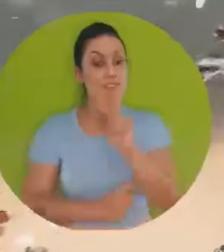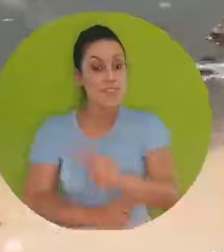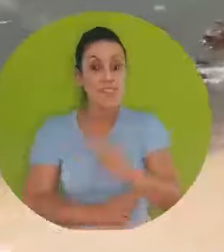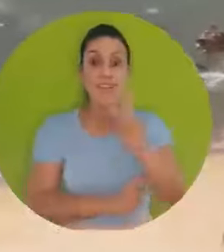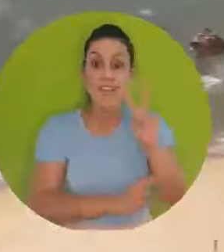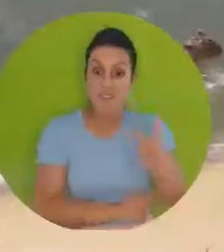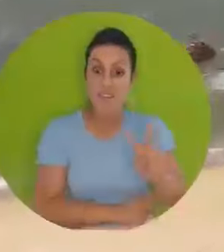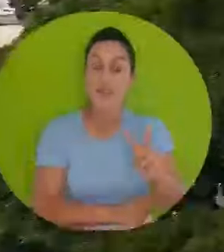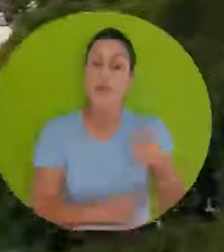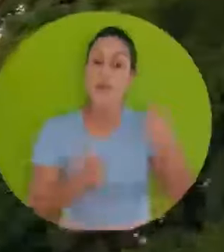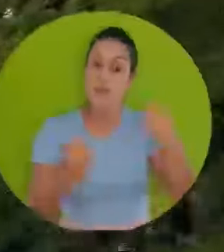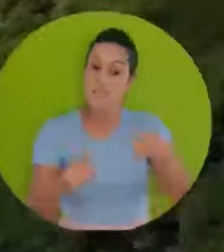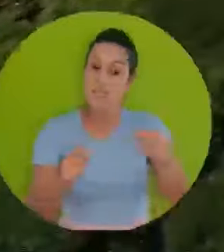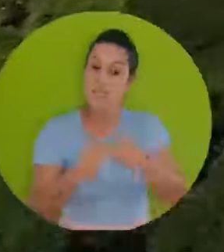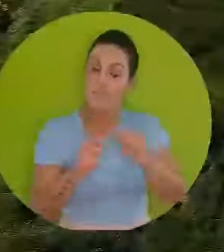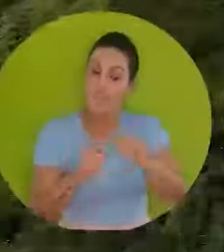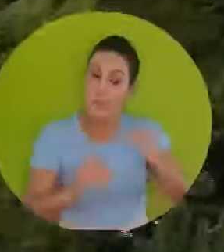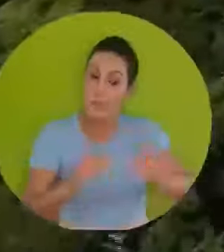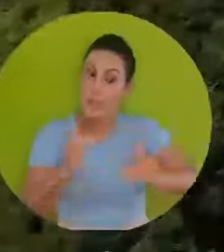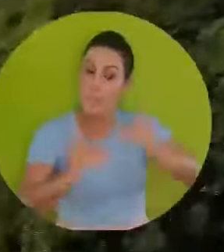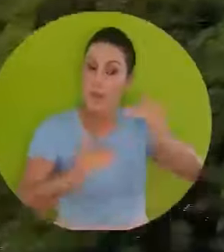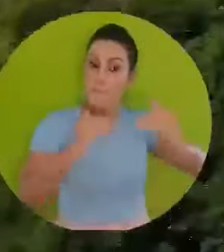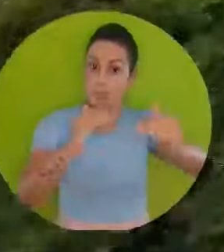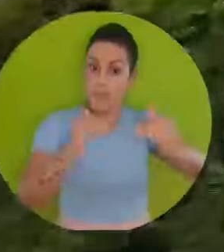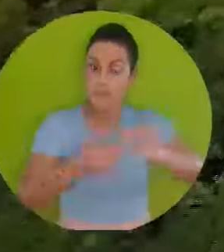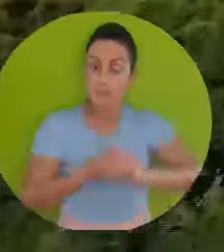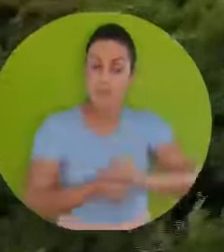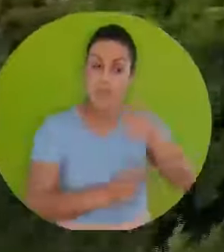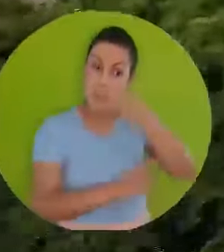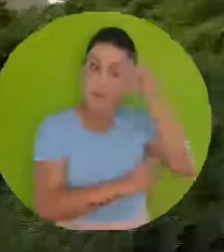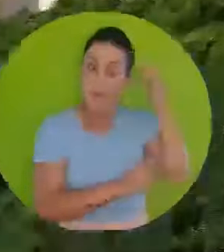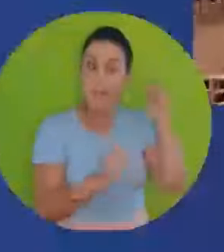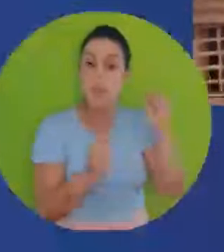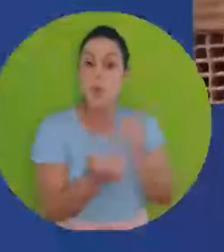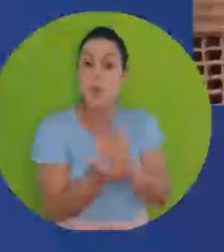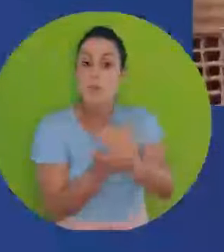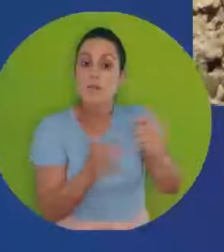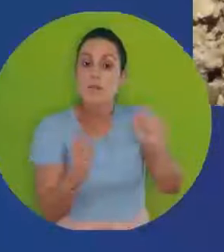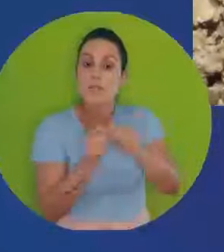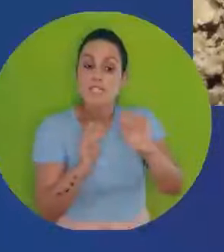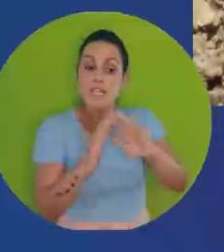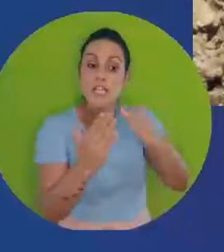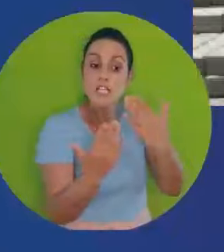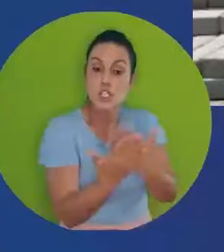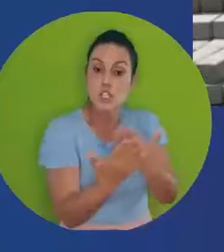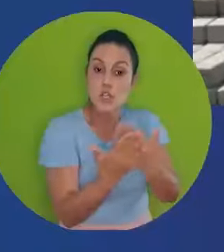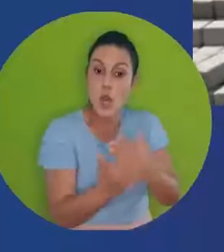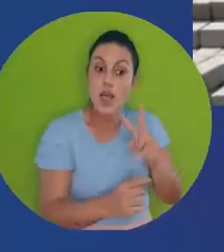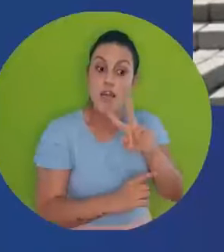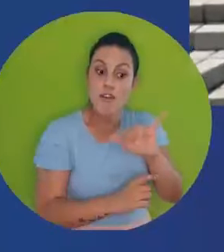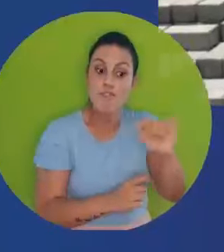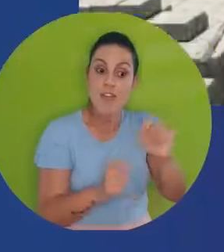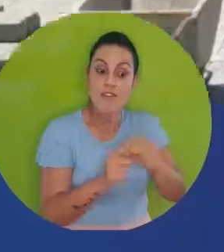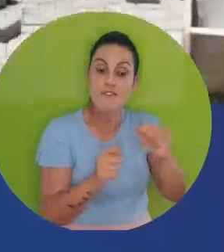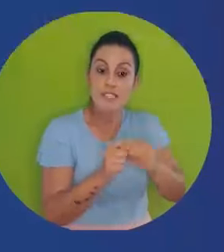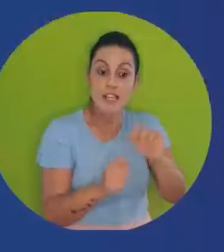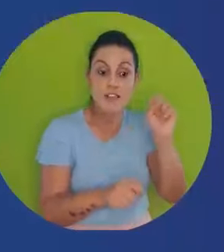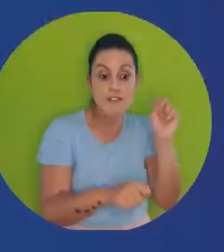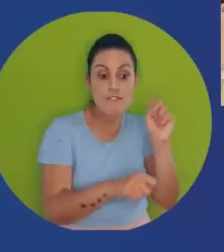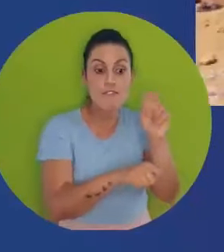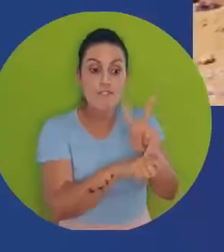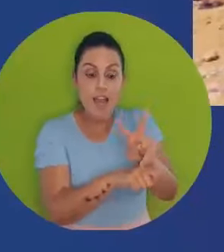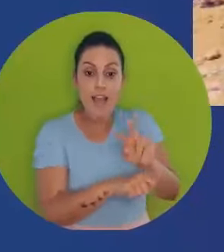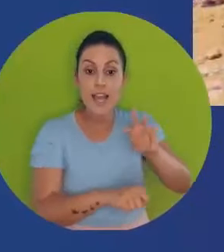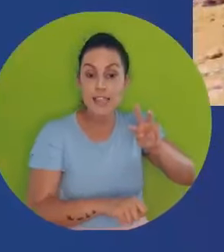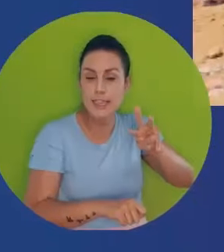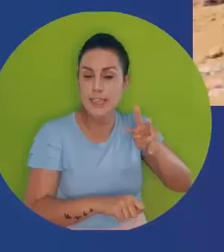linda, acolhedora, que se moderniza sem perder seu charme e sua essência. Vila Velha tem muito ainda a ser feito. Só as escolas